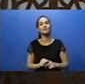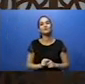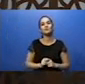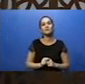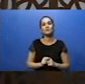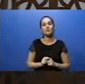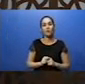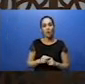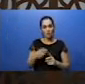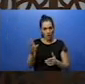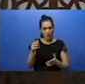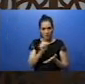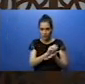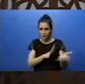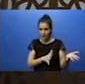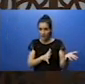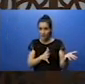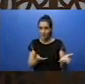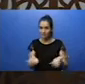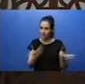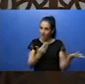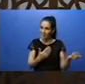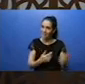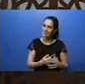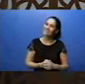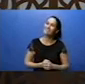Vamos para o exercício?